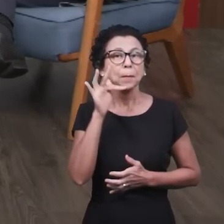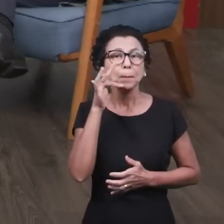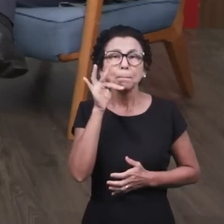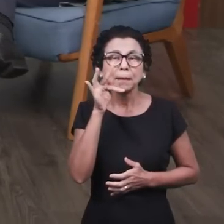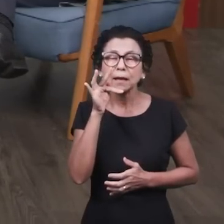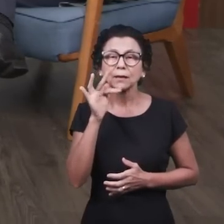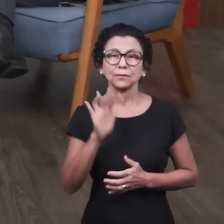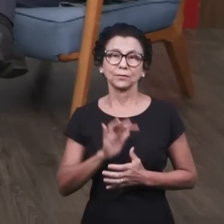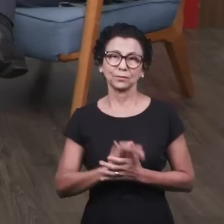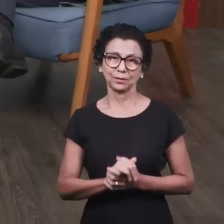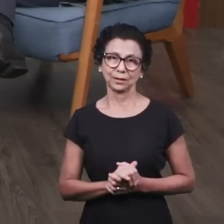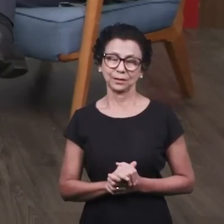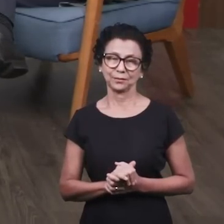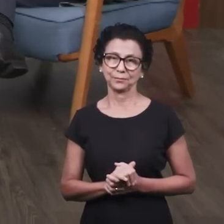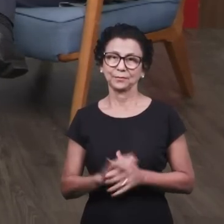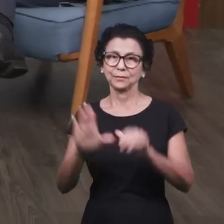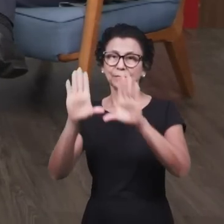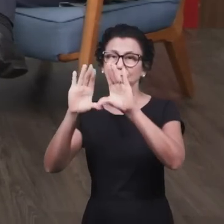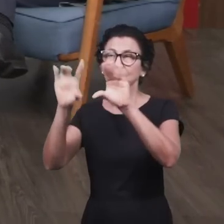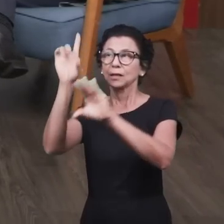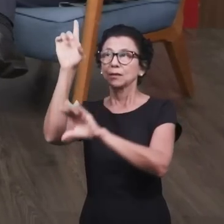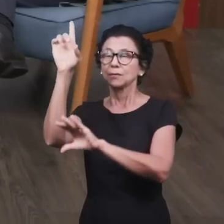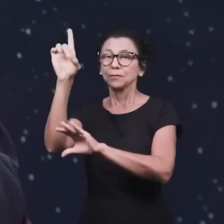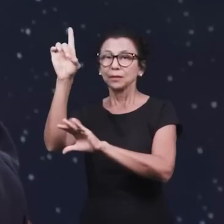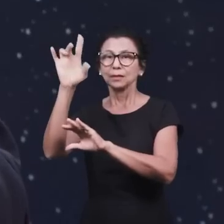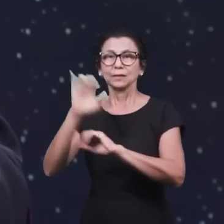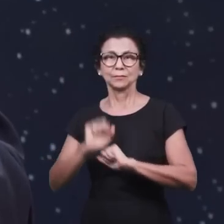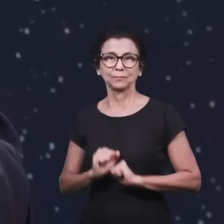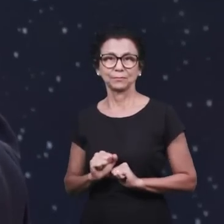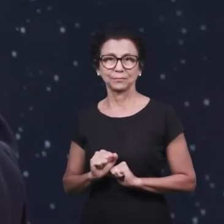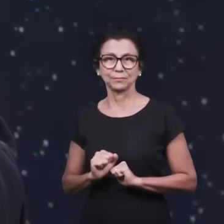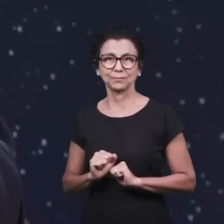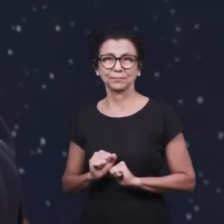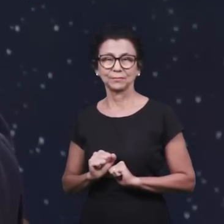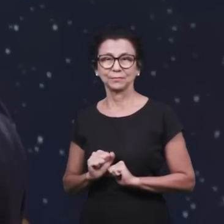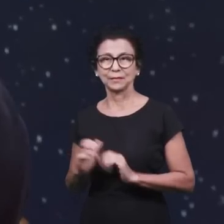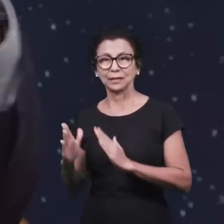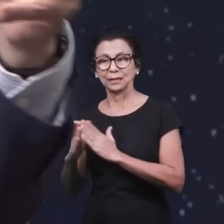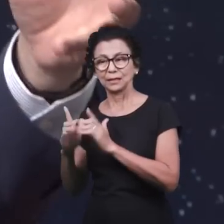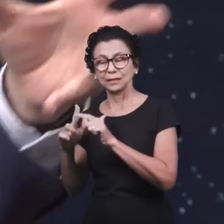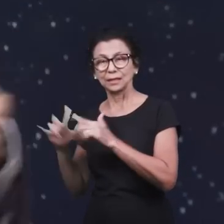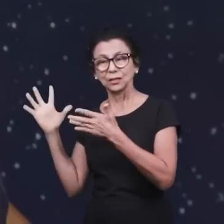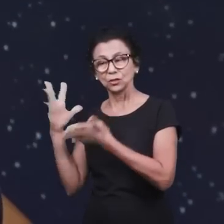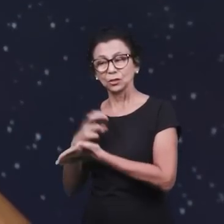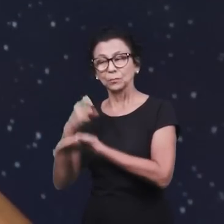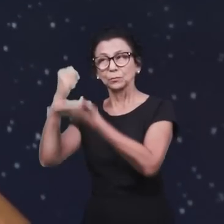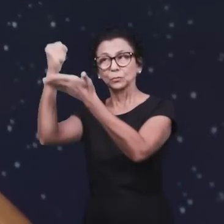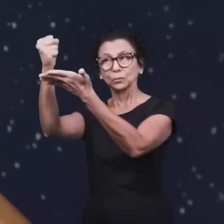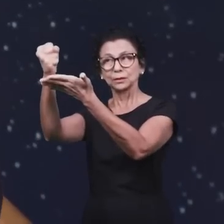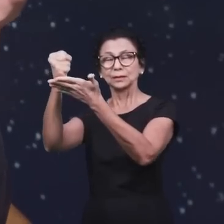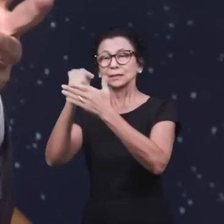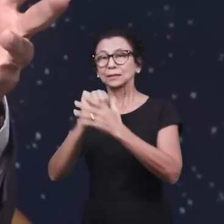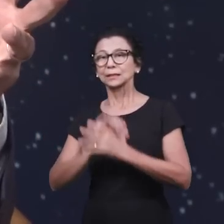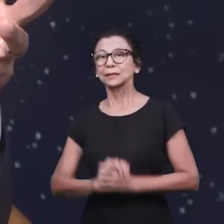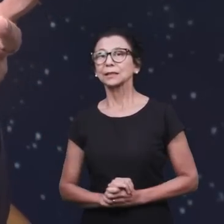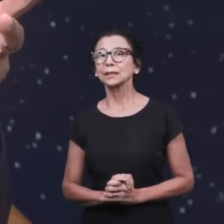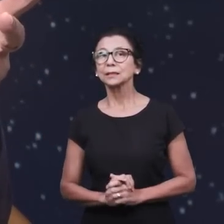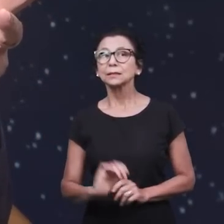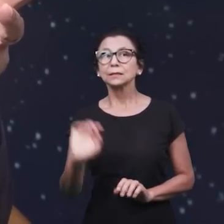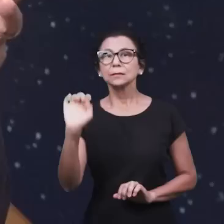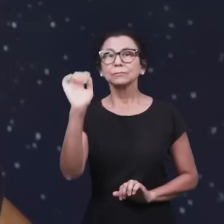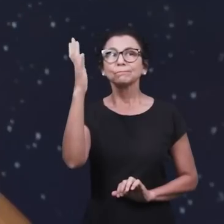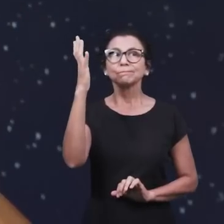vai voltar para buscar a sua igreja, esses sinais, esses